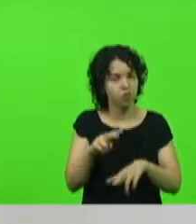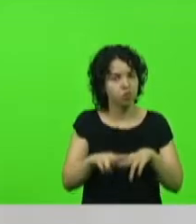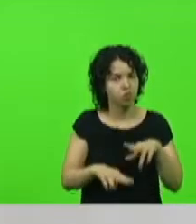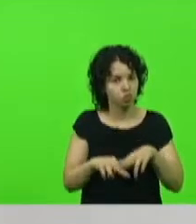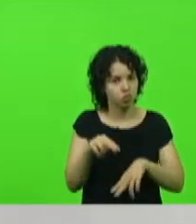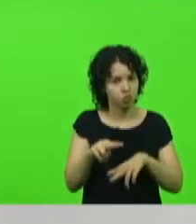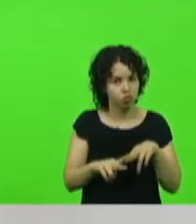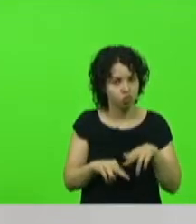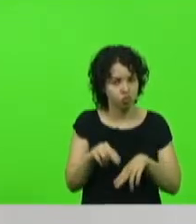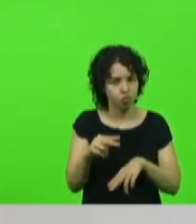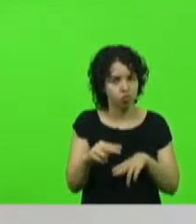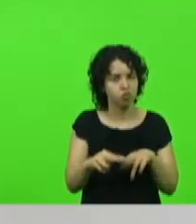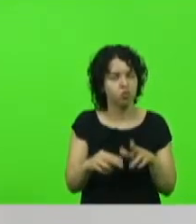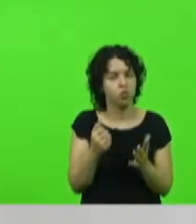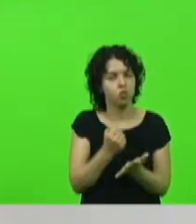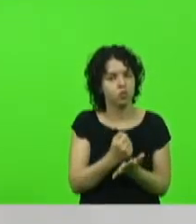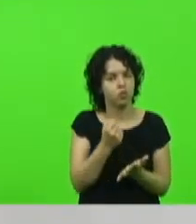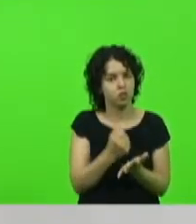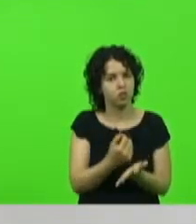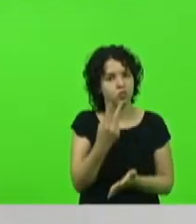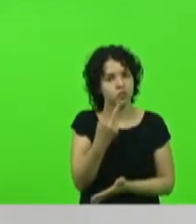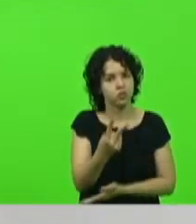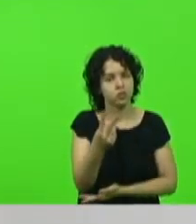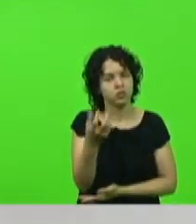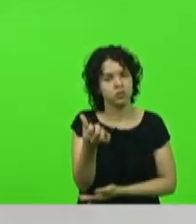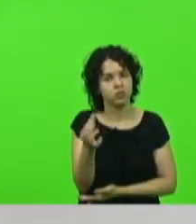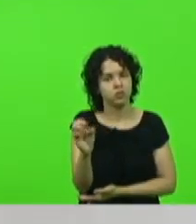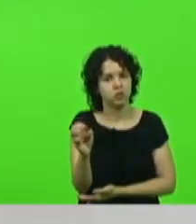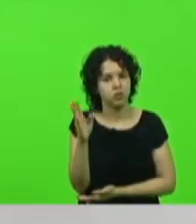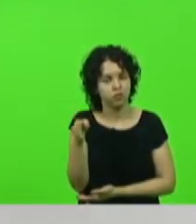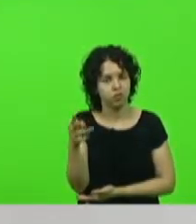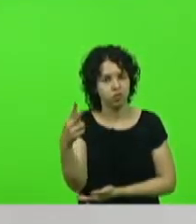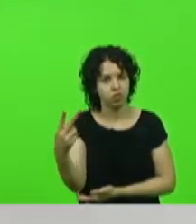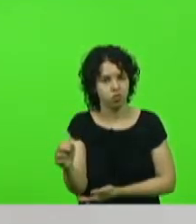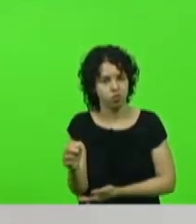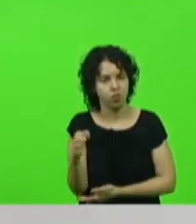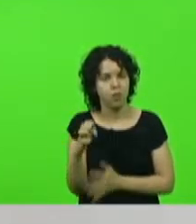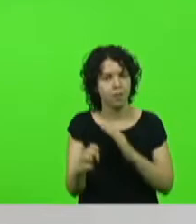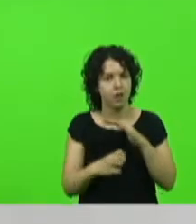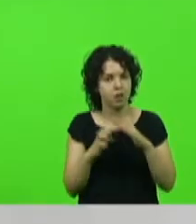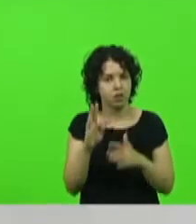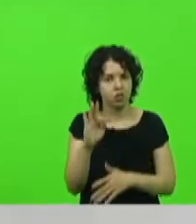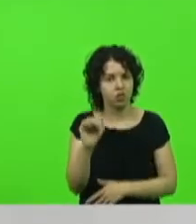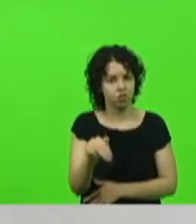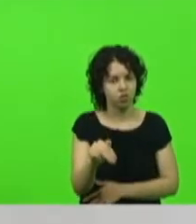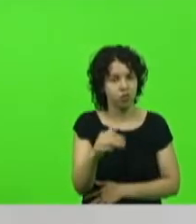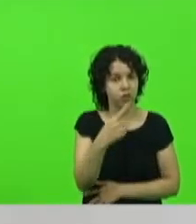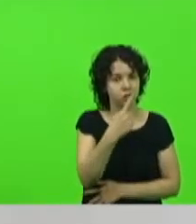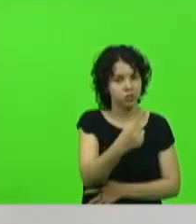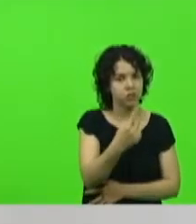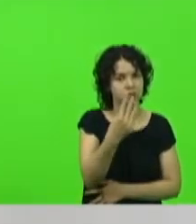de número 260 de 2021 com a TIM totalizou